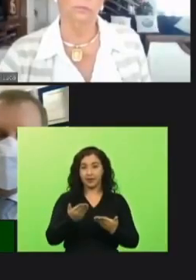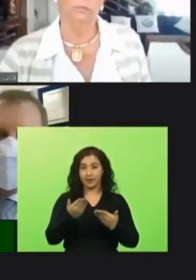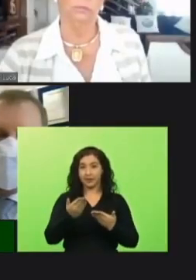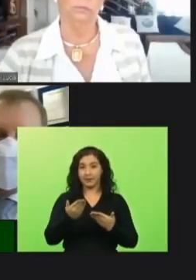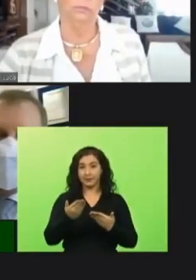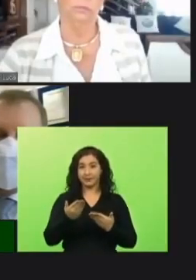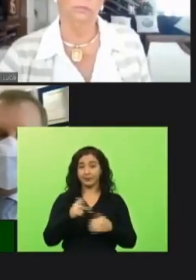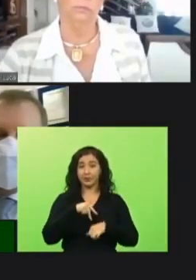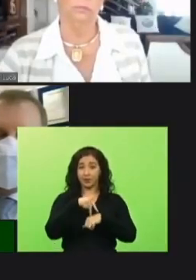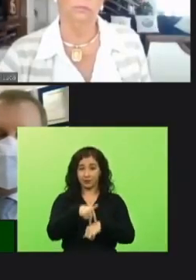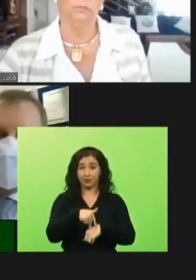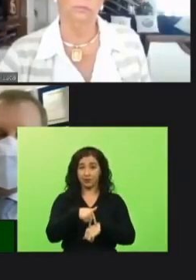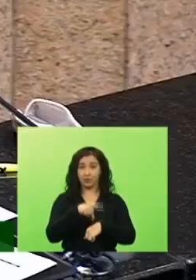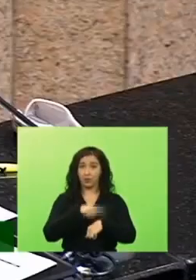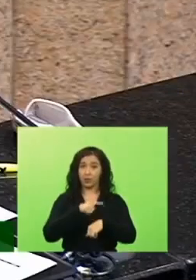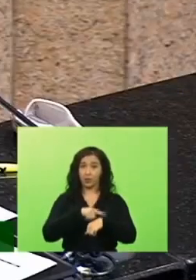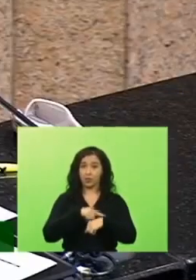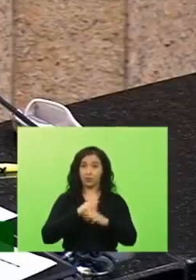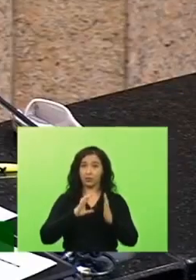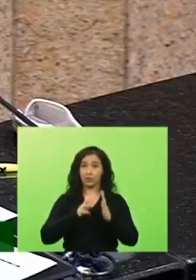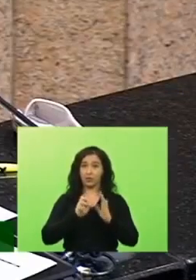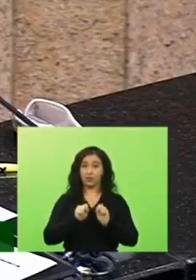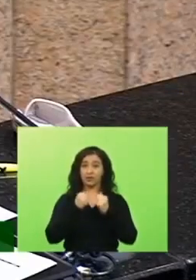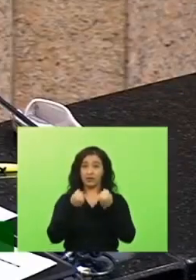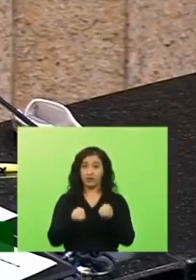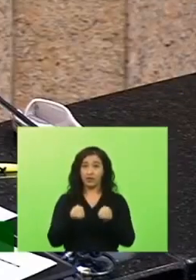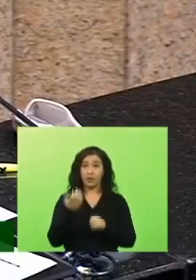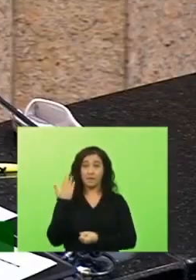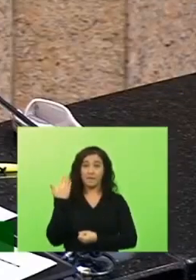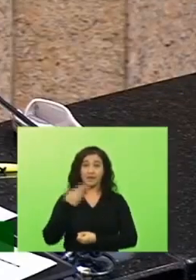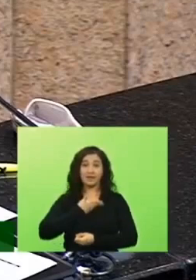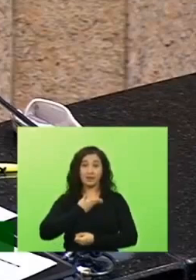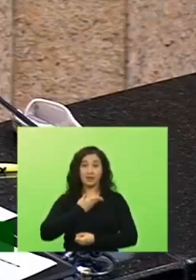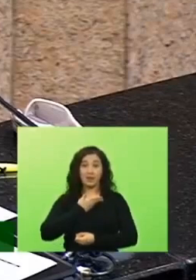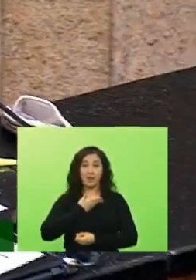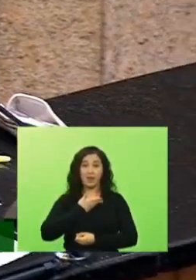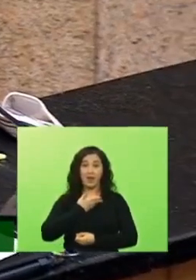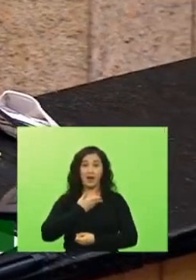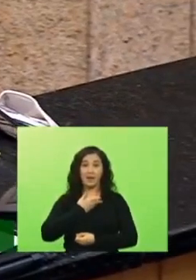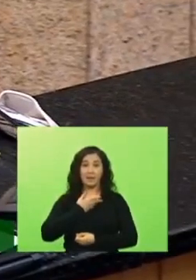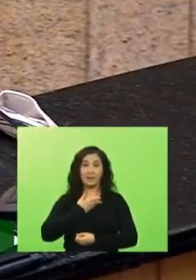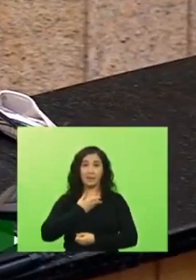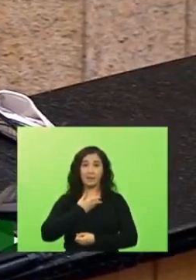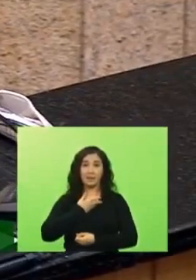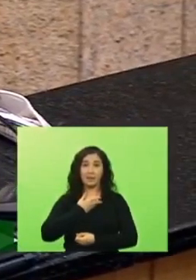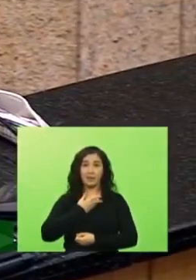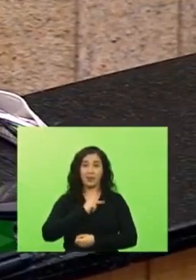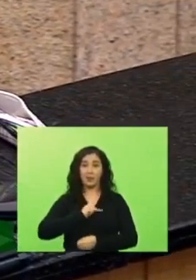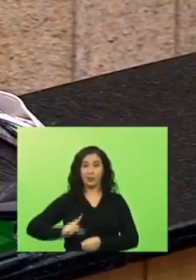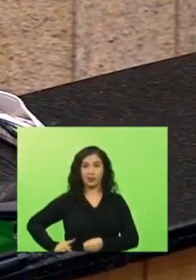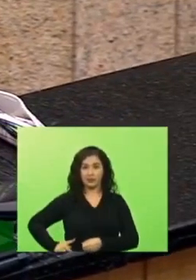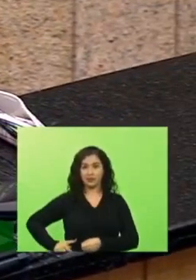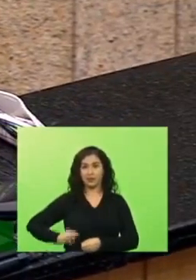Eu vou ocupar o tempo do nosso partido para defender o meu ex-colega de partido, presidente da República, porque recentemente nós vimos